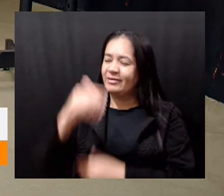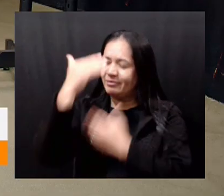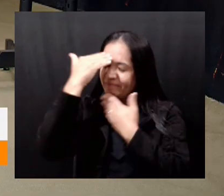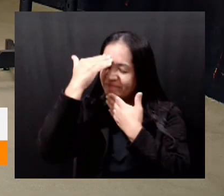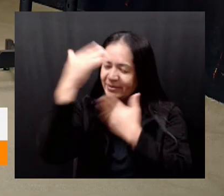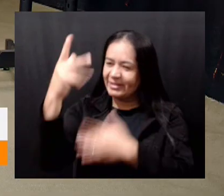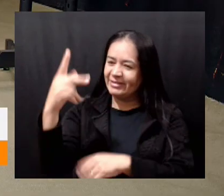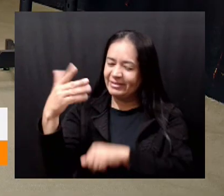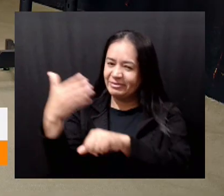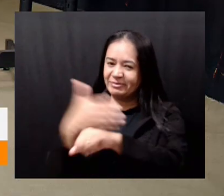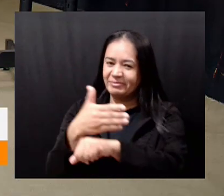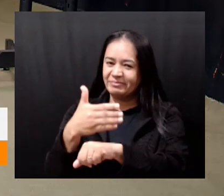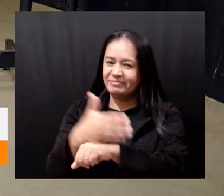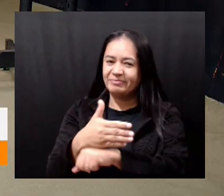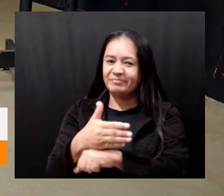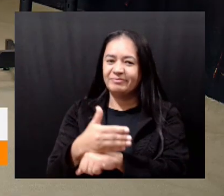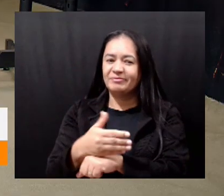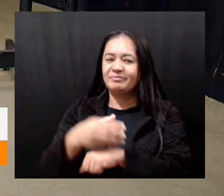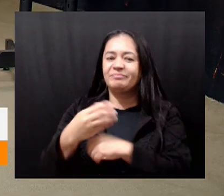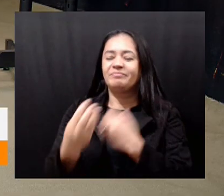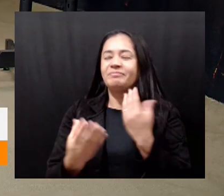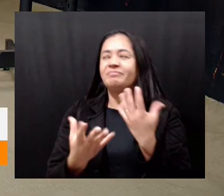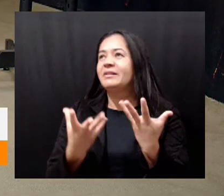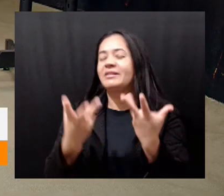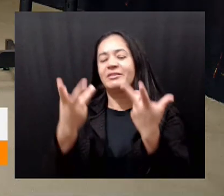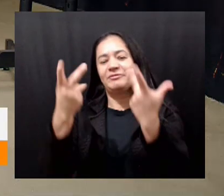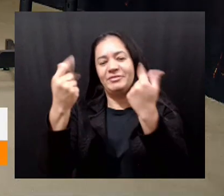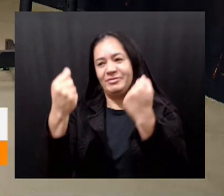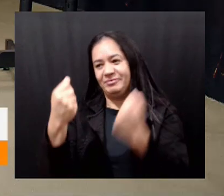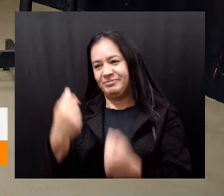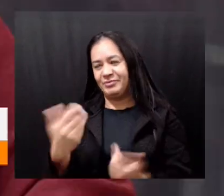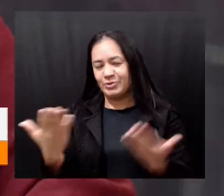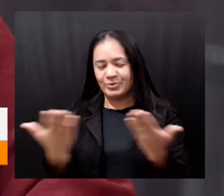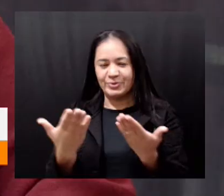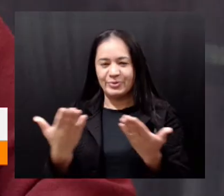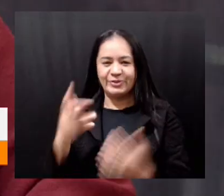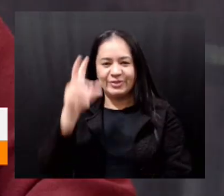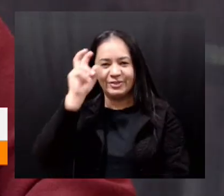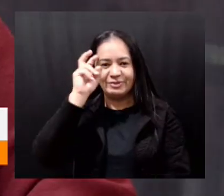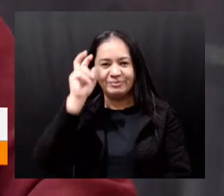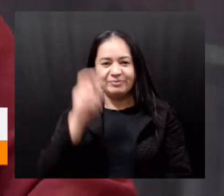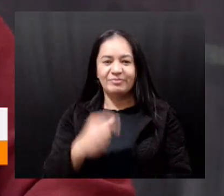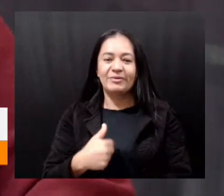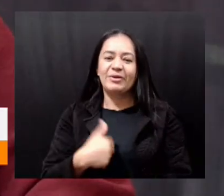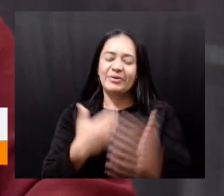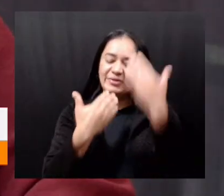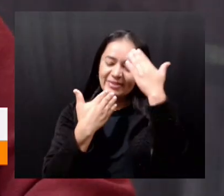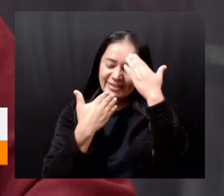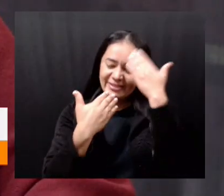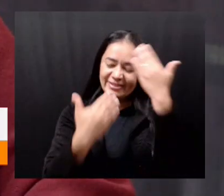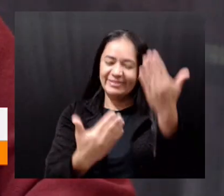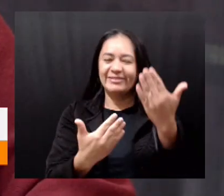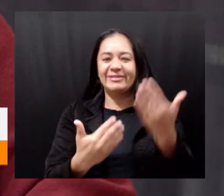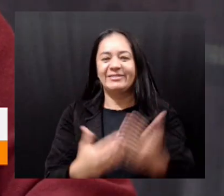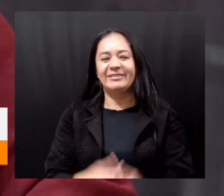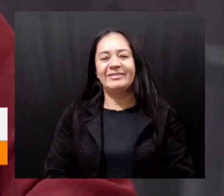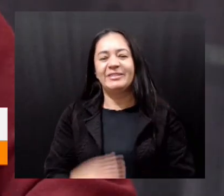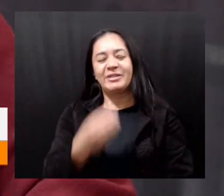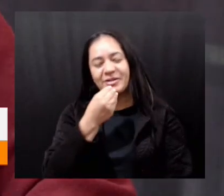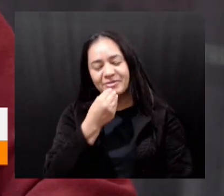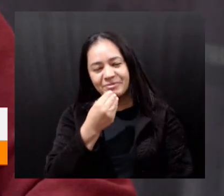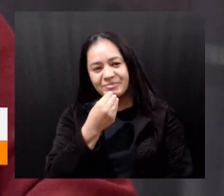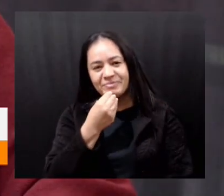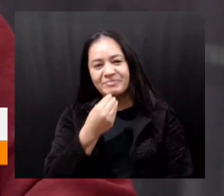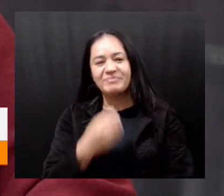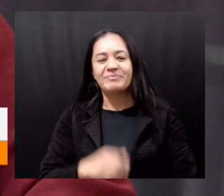Que contribuição maravilhosa nessa manhã de quinta pra gente. Obrigada, eu que agradeço a oportunidade